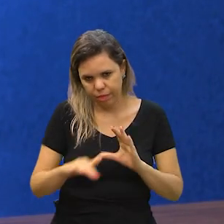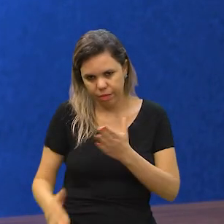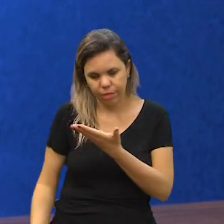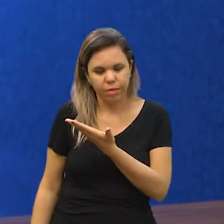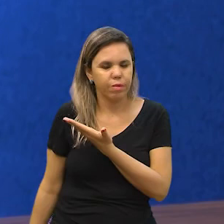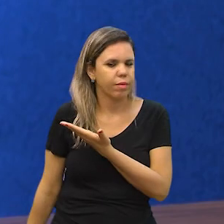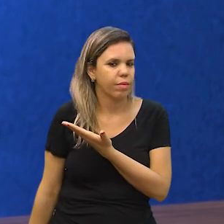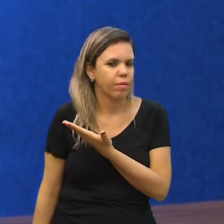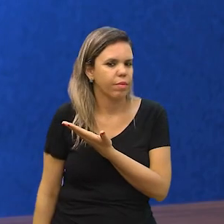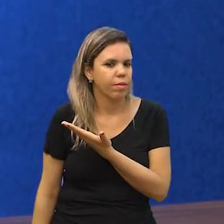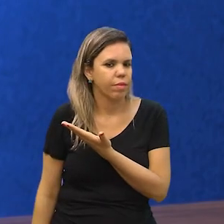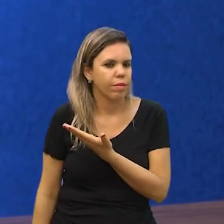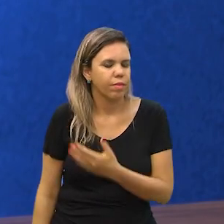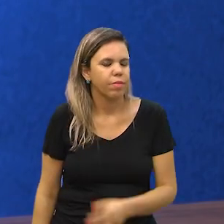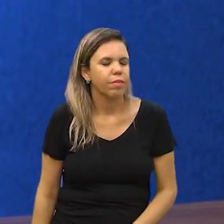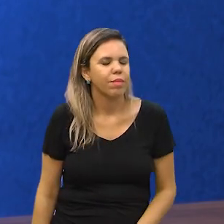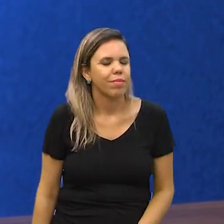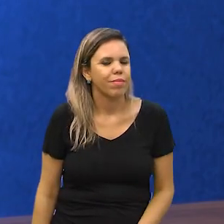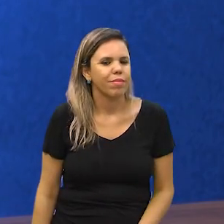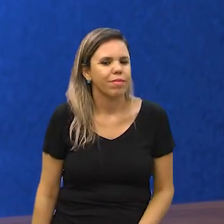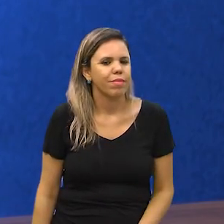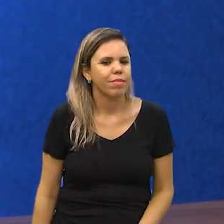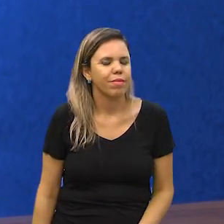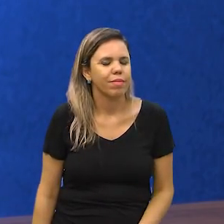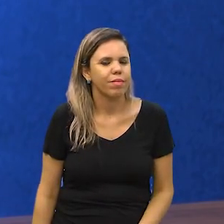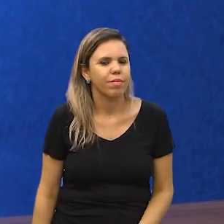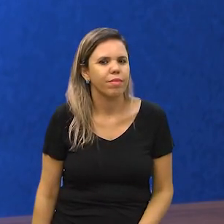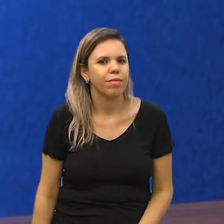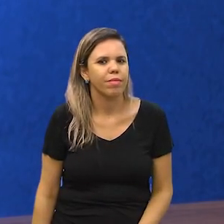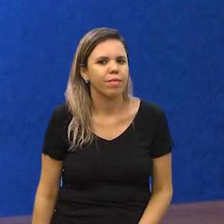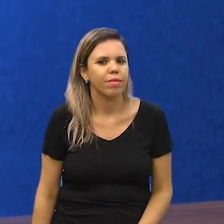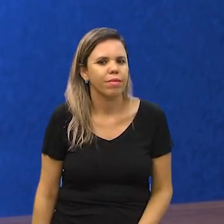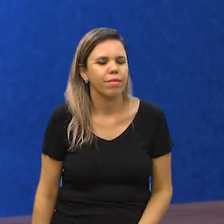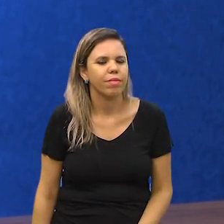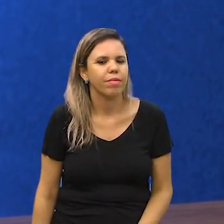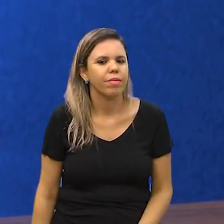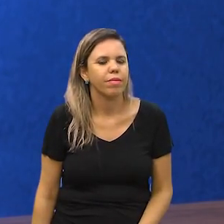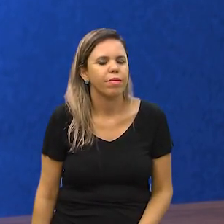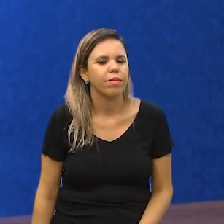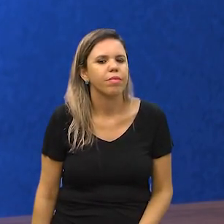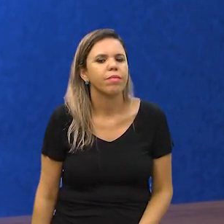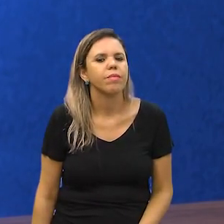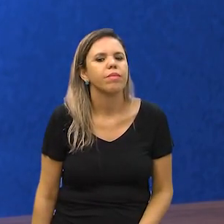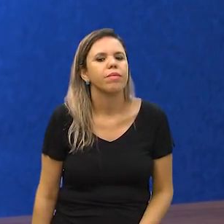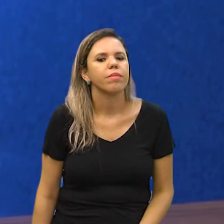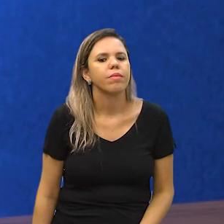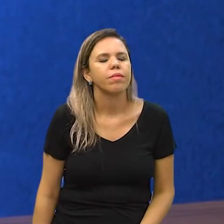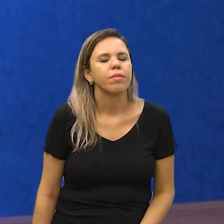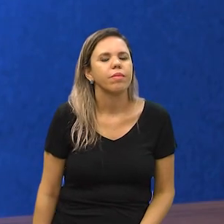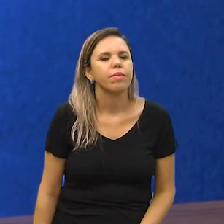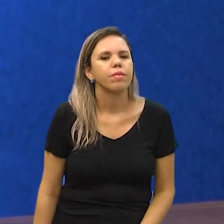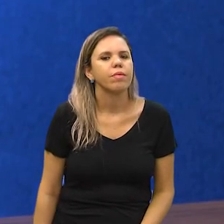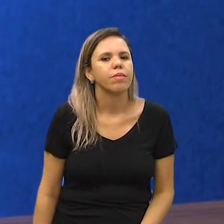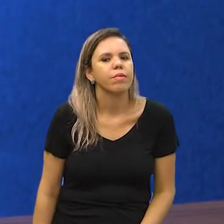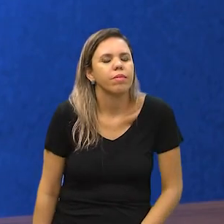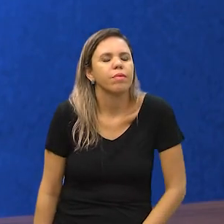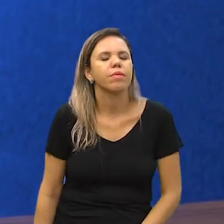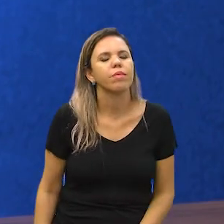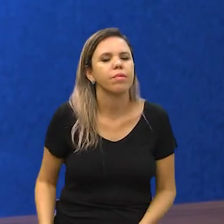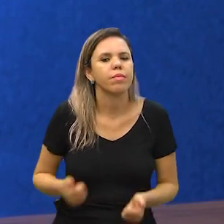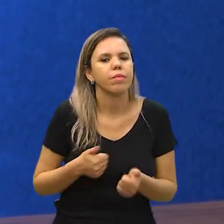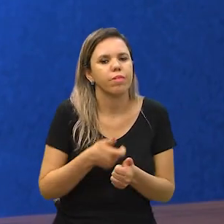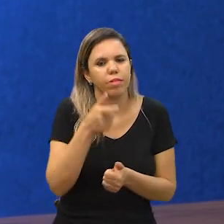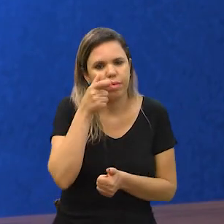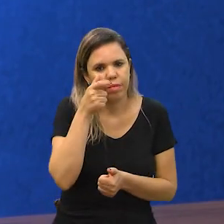sugestão através do WhatsApp da TV Câmara Campinas. É o 19 97829 3776. Você também pode